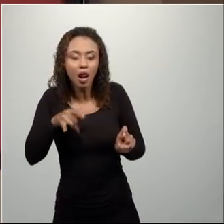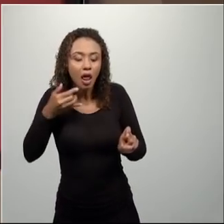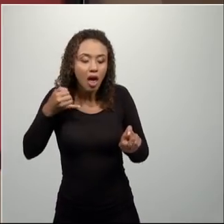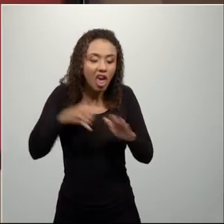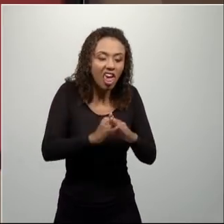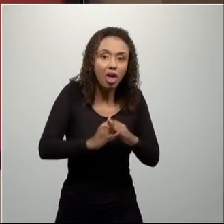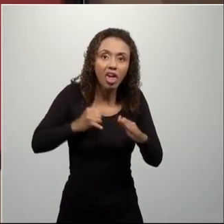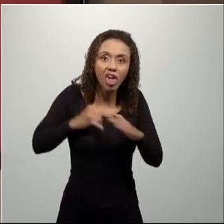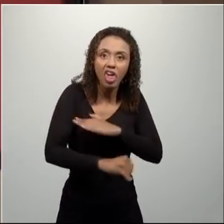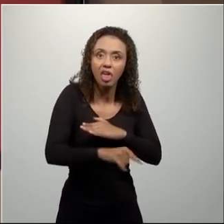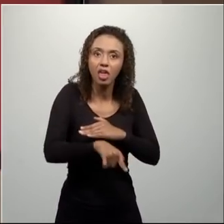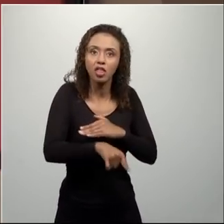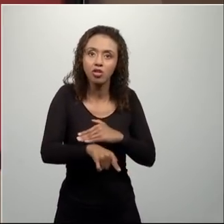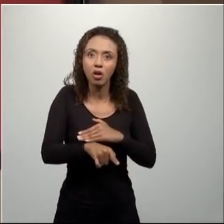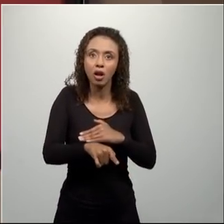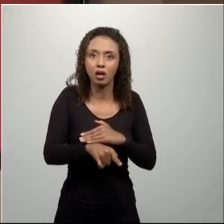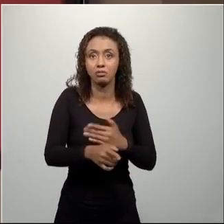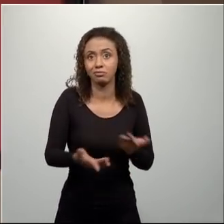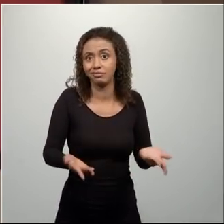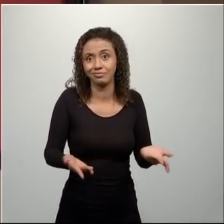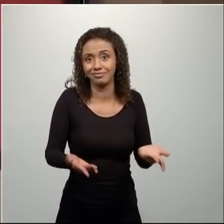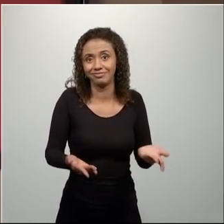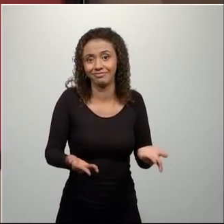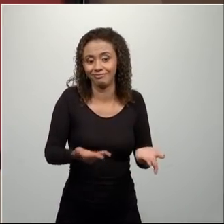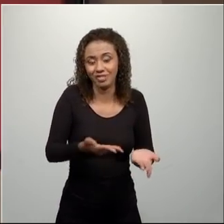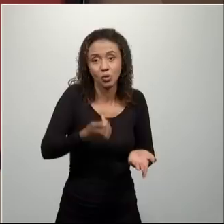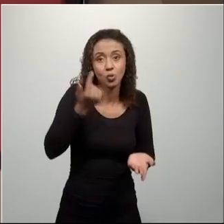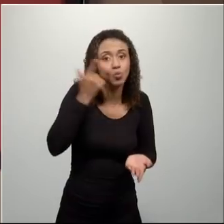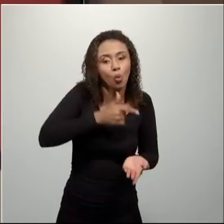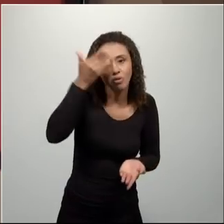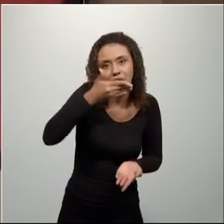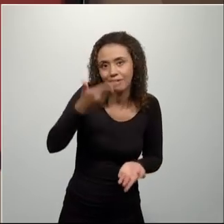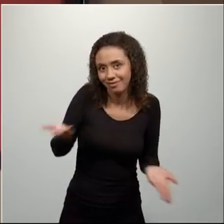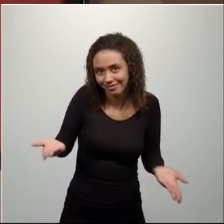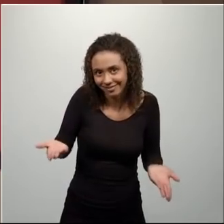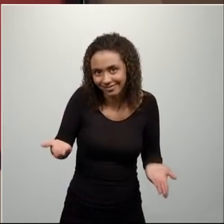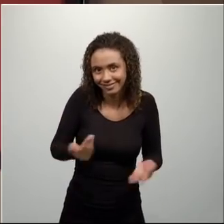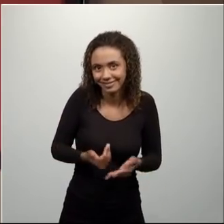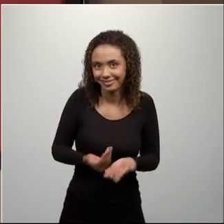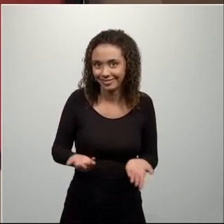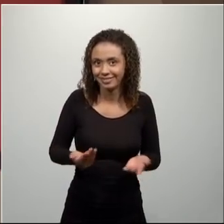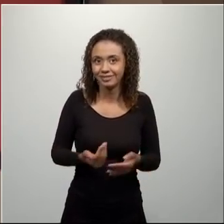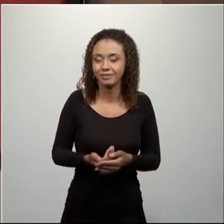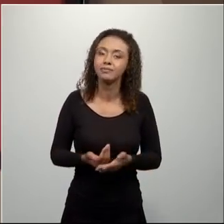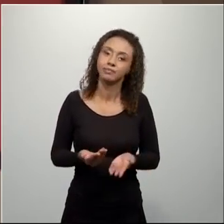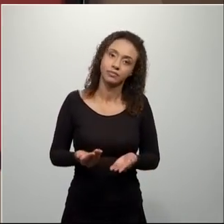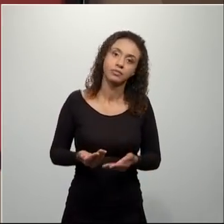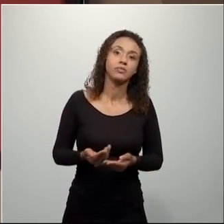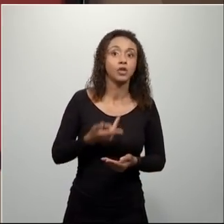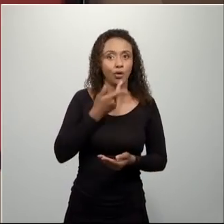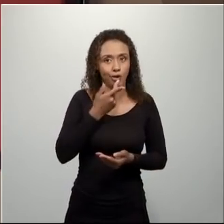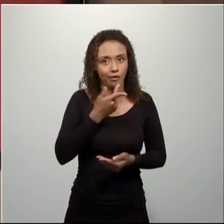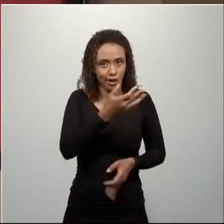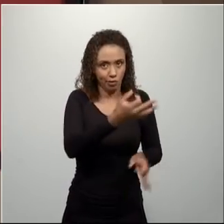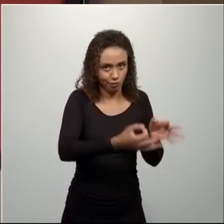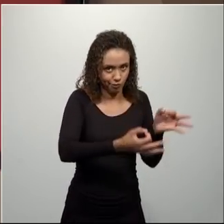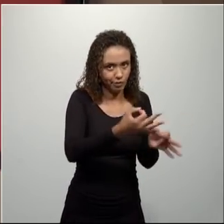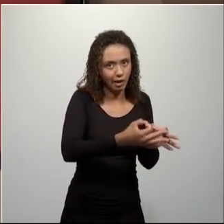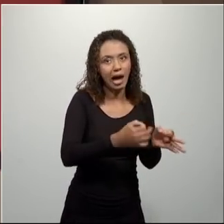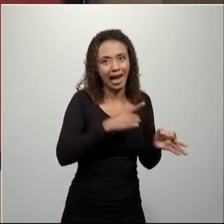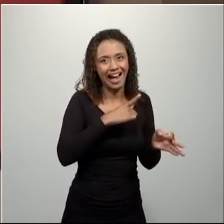sabe o que está acontecendo seria no mínimo e racional é não que eu digo que direita sempre racionais a